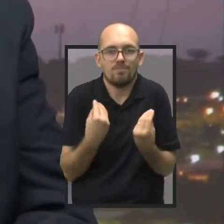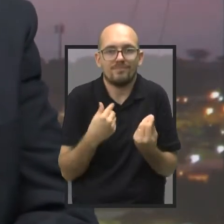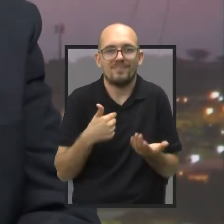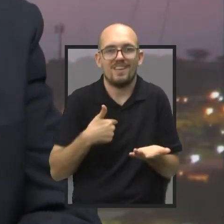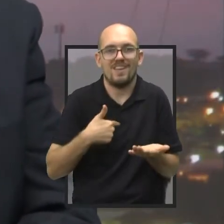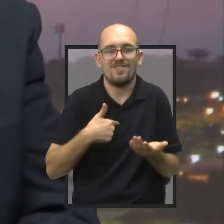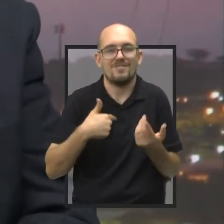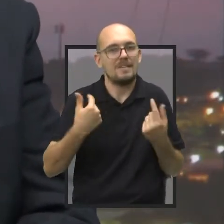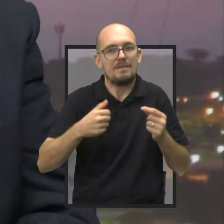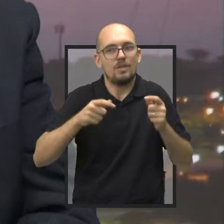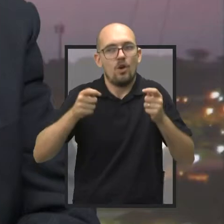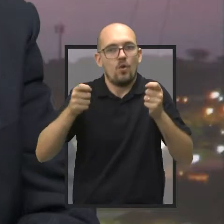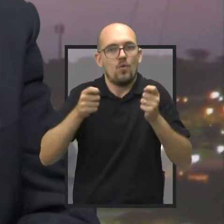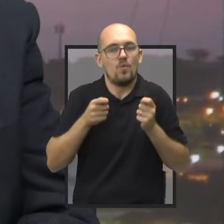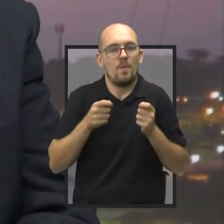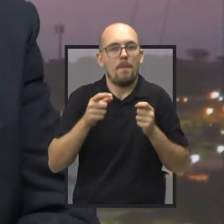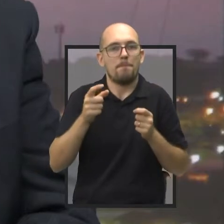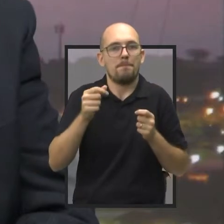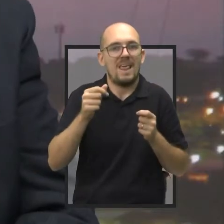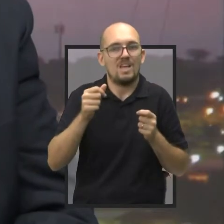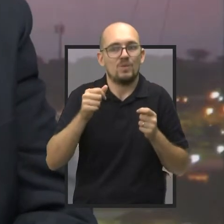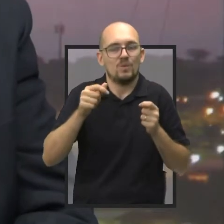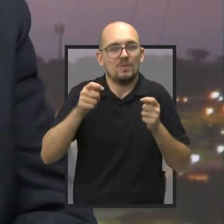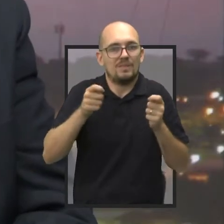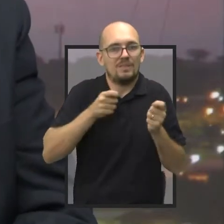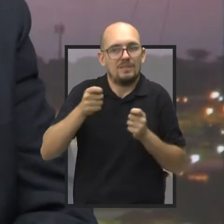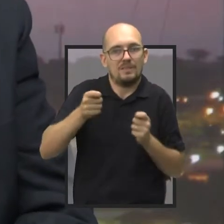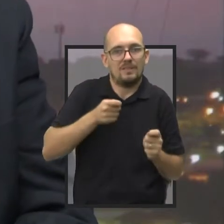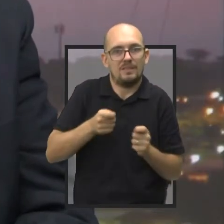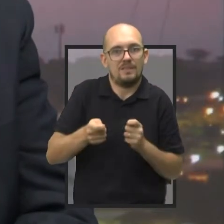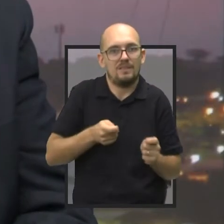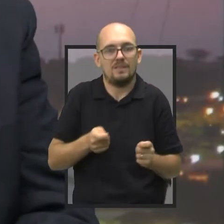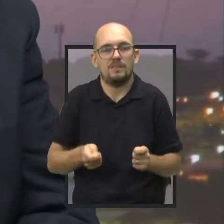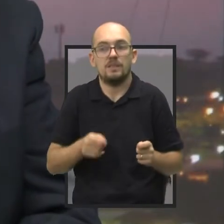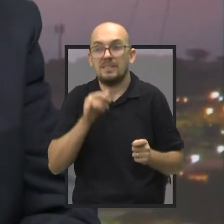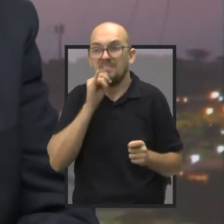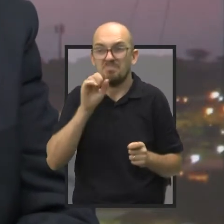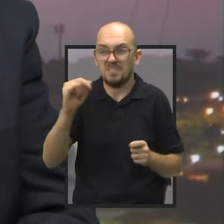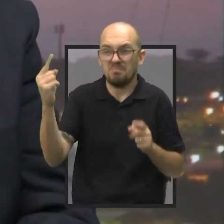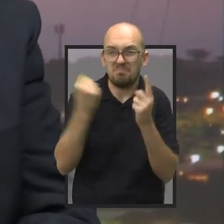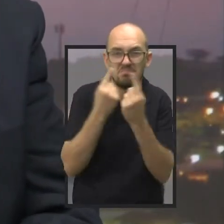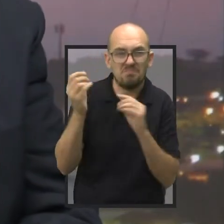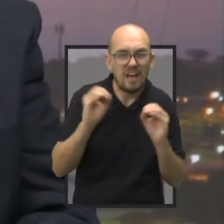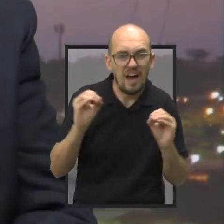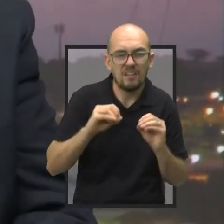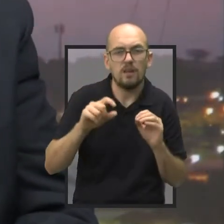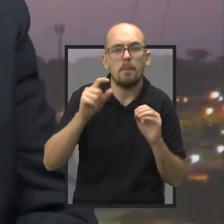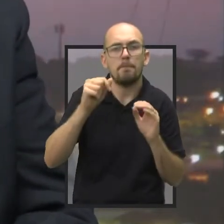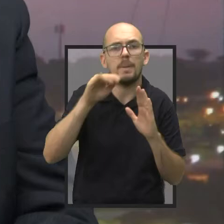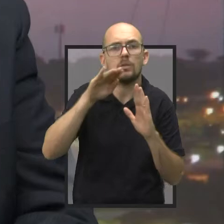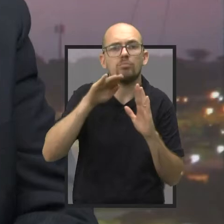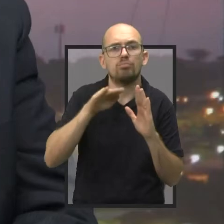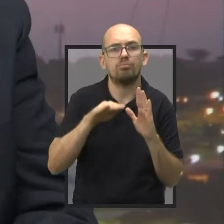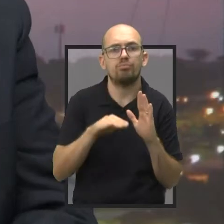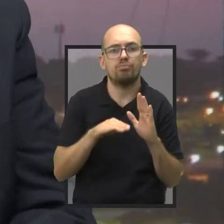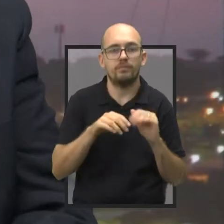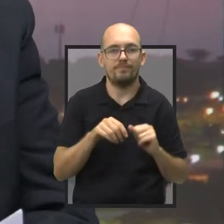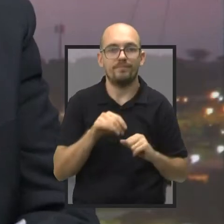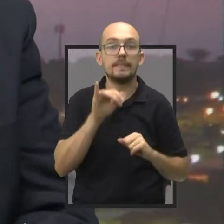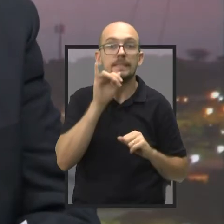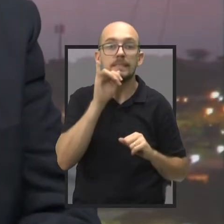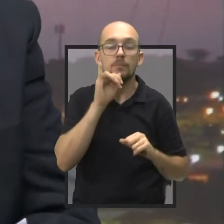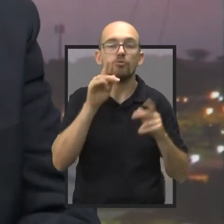a diminuir o preço desse meu produto para poder gerar demanda. Que é o que acontece, por exemplo, aqui no nosso shopping do calçado,